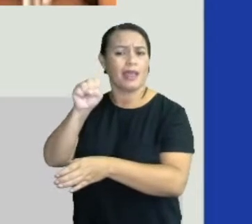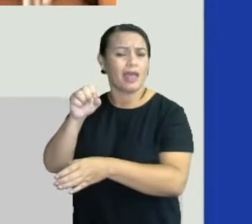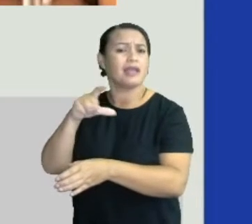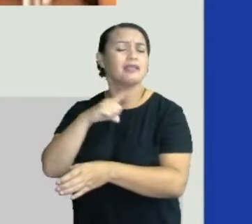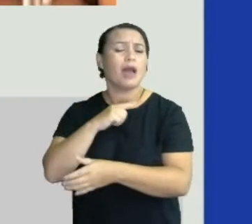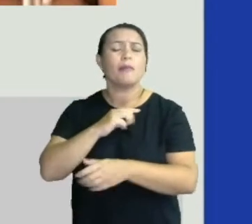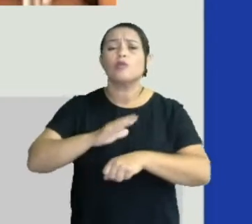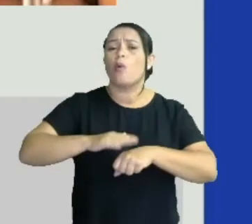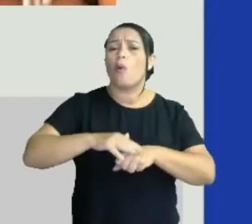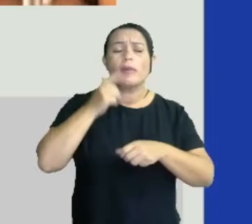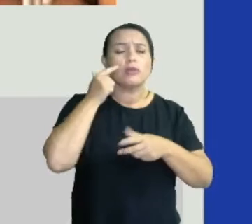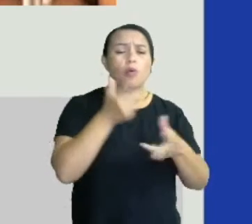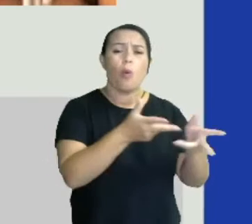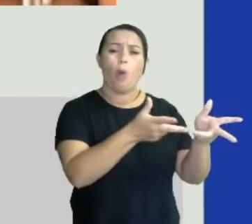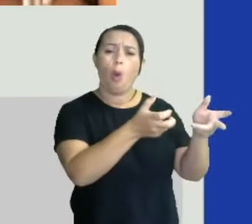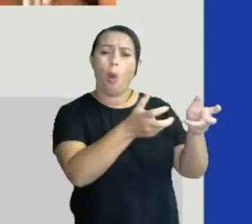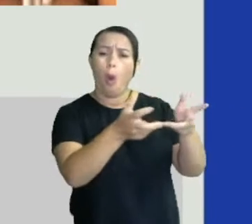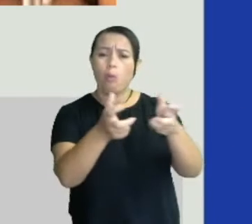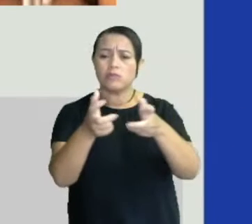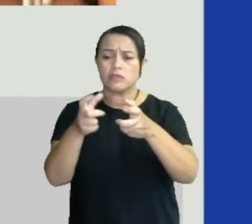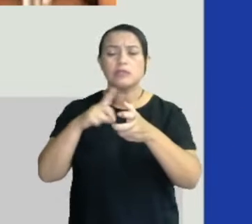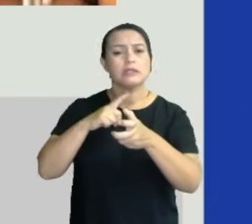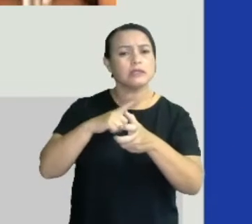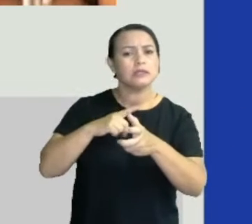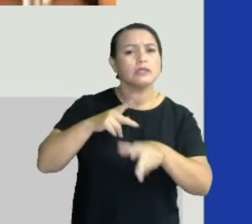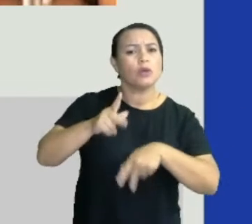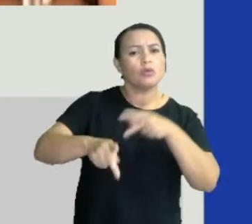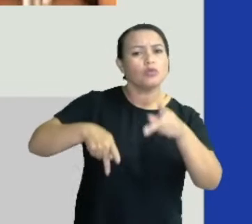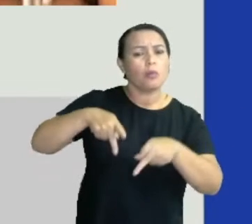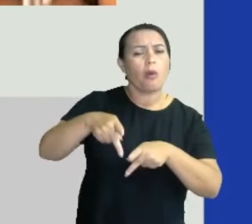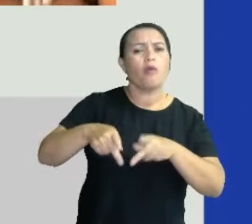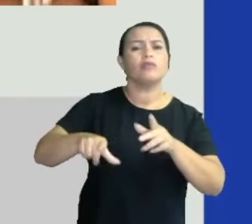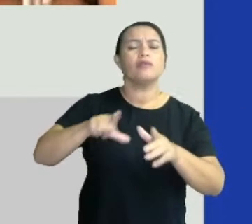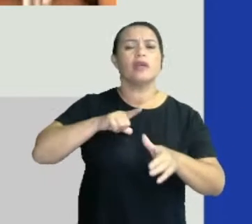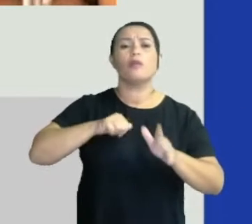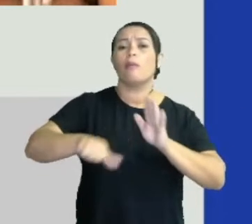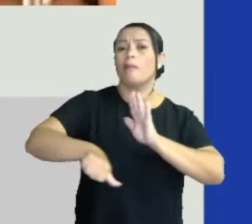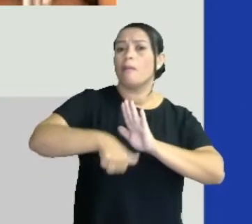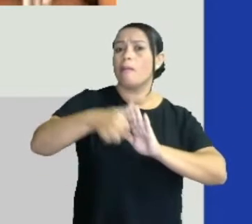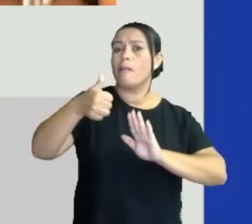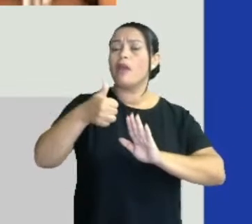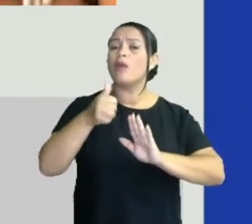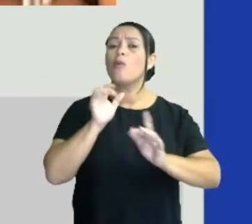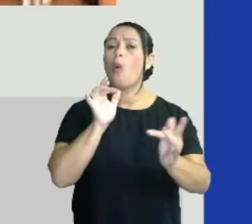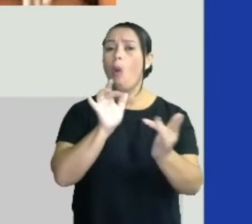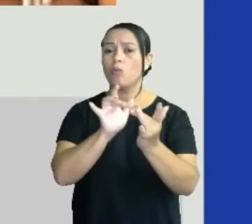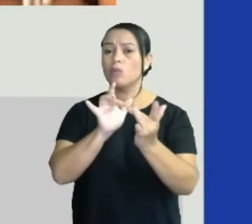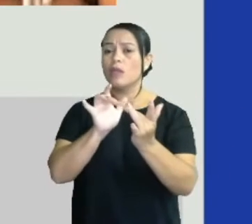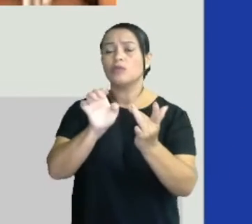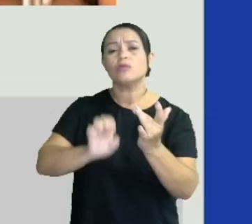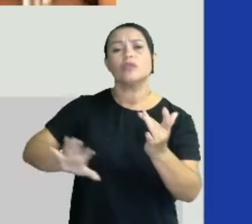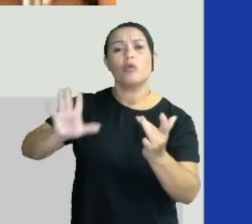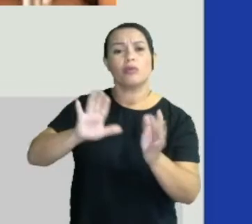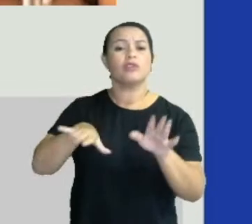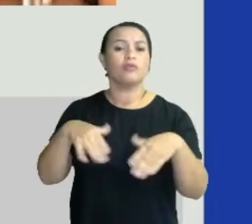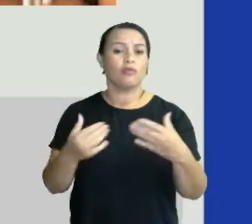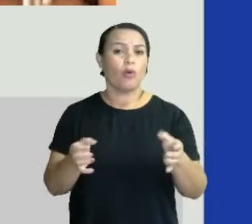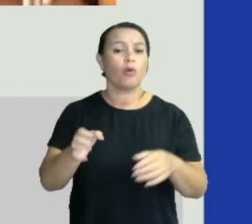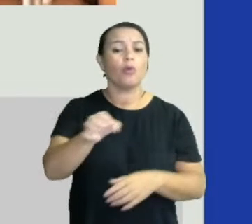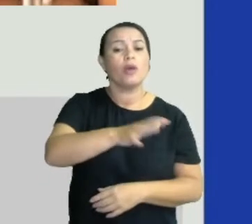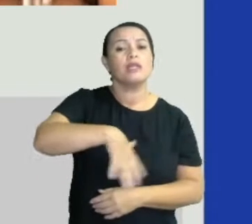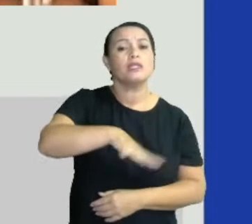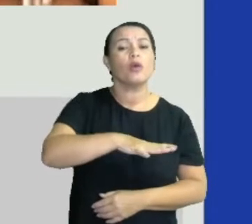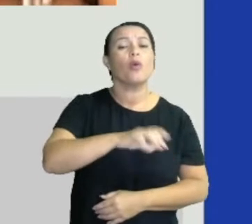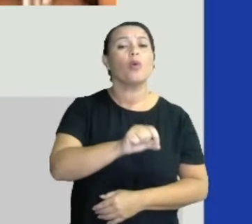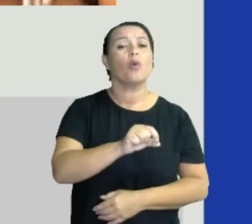momento observando que os povos que tiveram os primeiros contatos com esses europeus foram esses